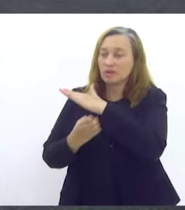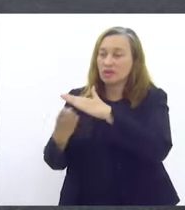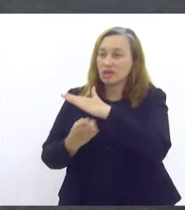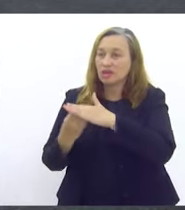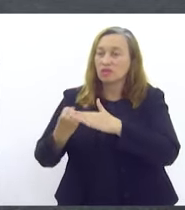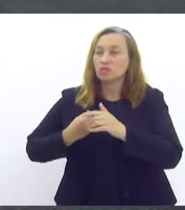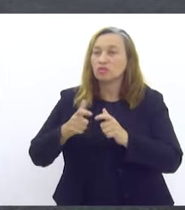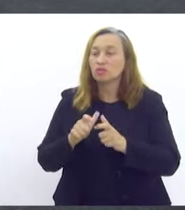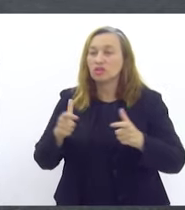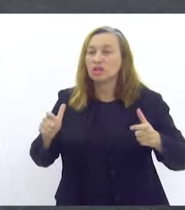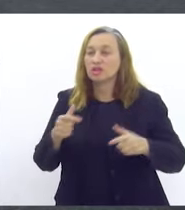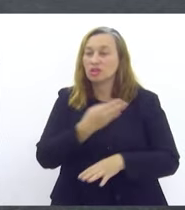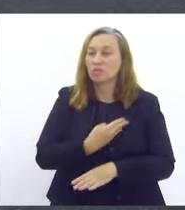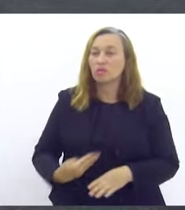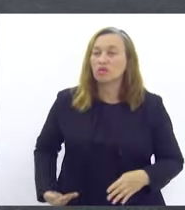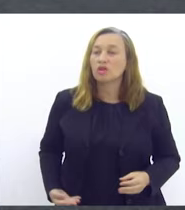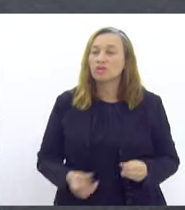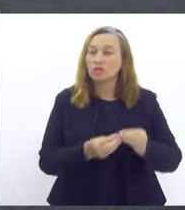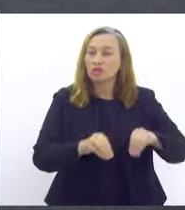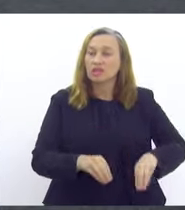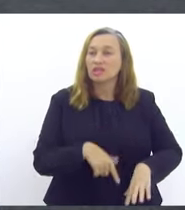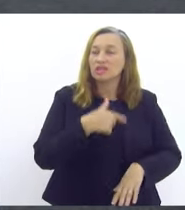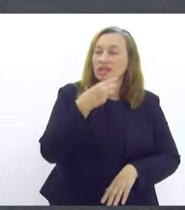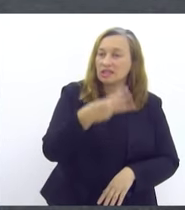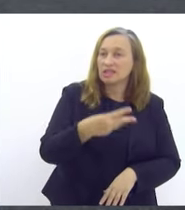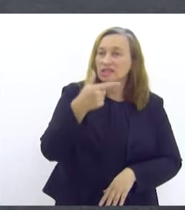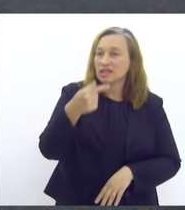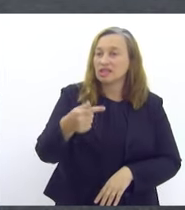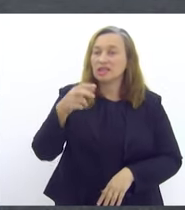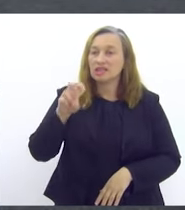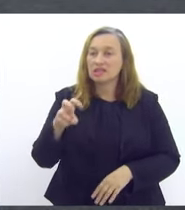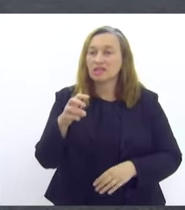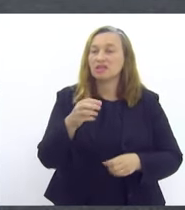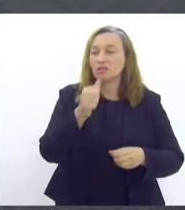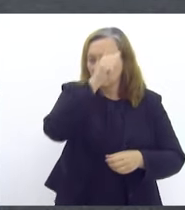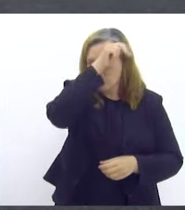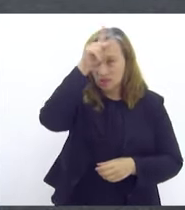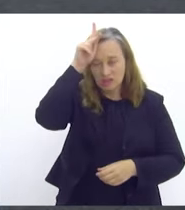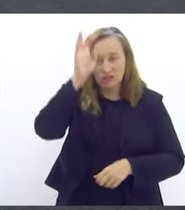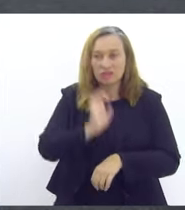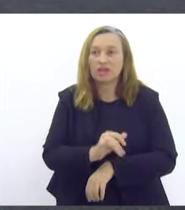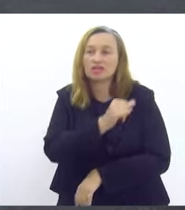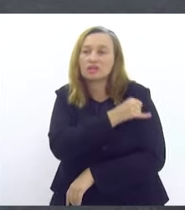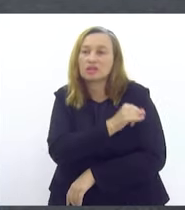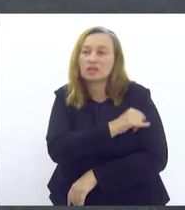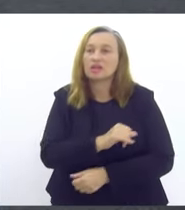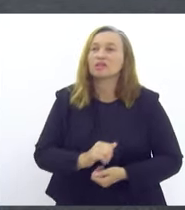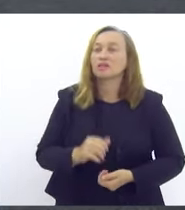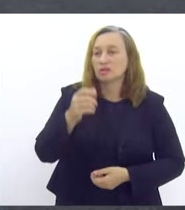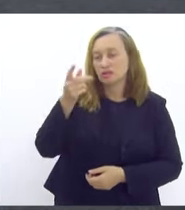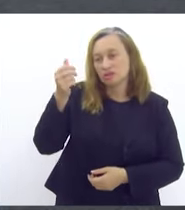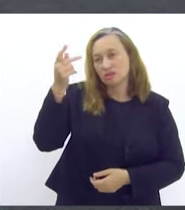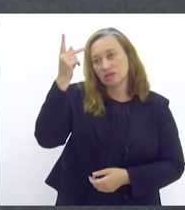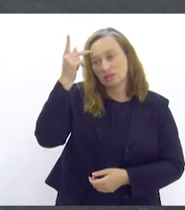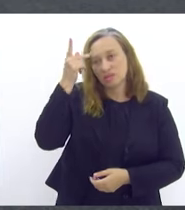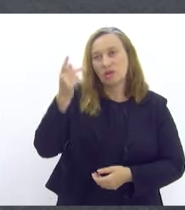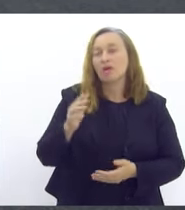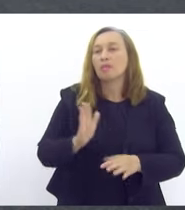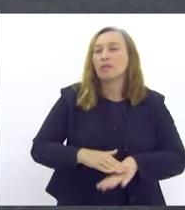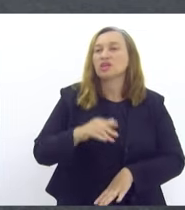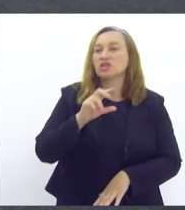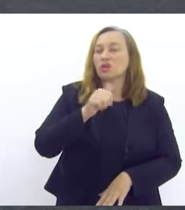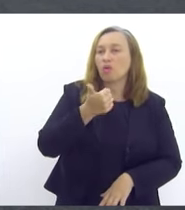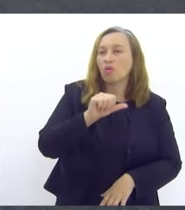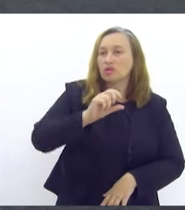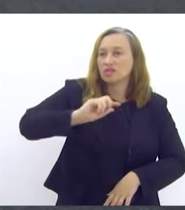maioria pública, prejudicando 375 municípios do Estado de São Paulo e mais de 11 mil trabalhadores. Essa